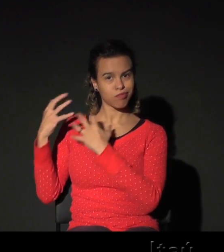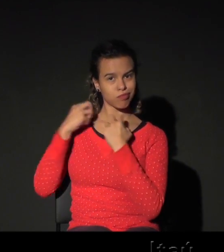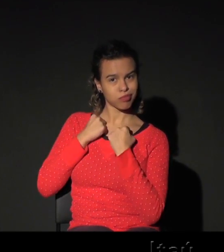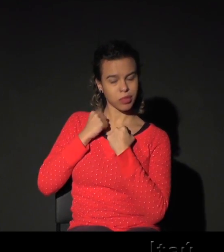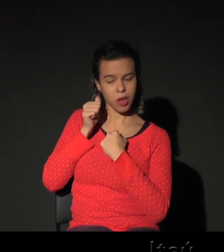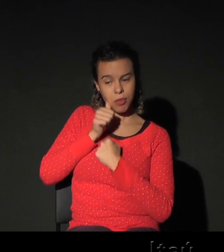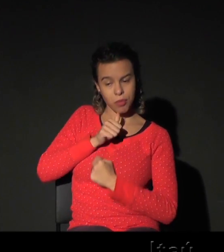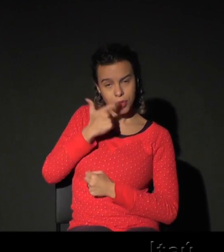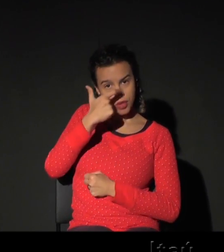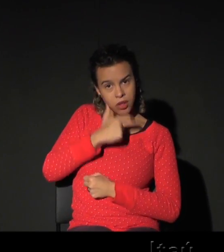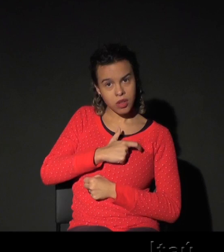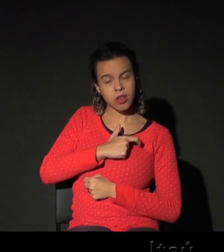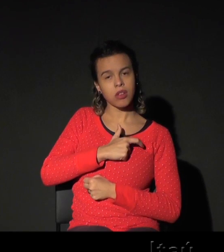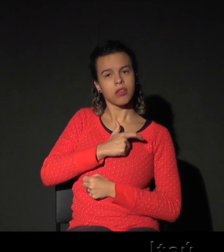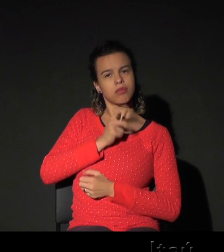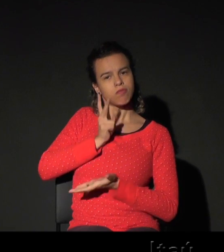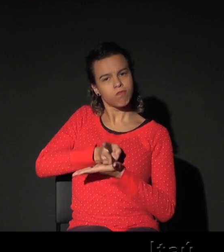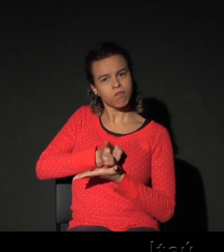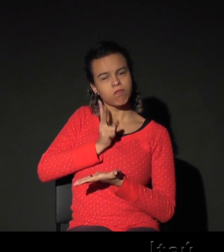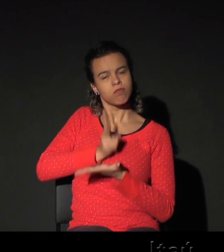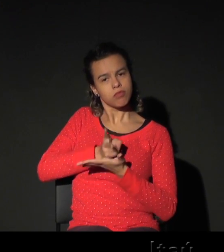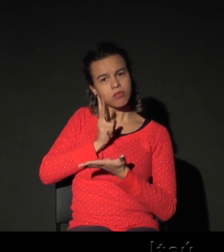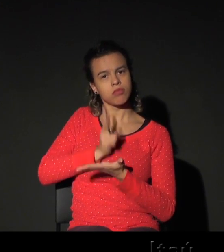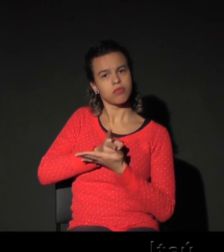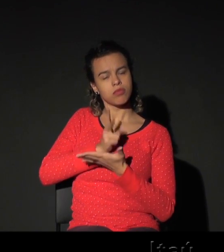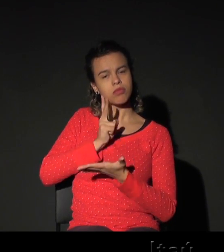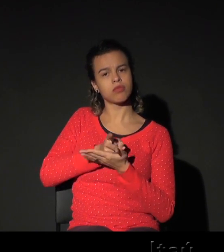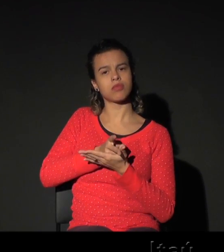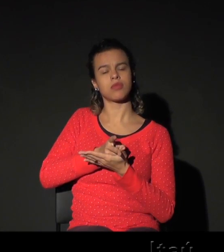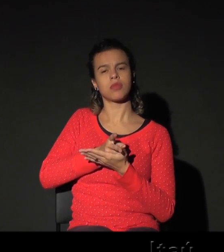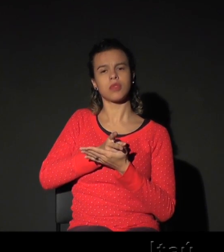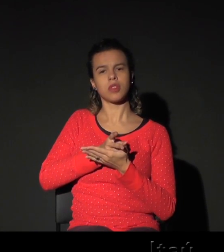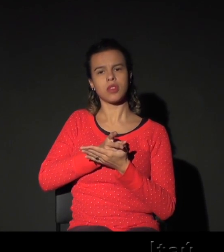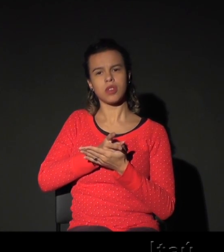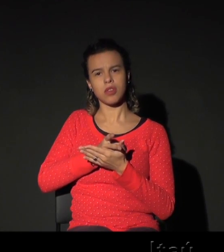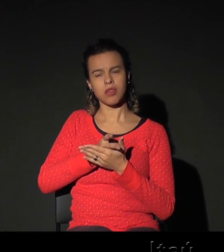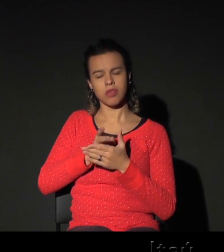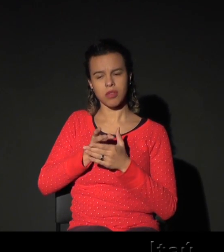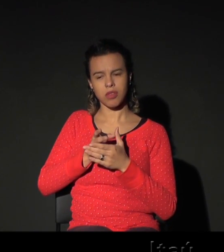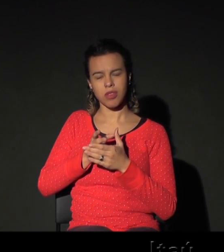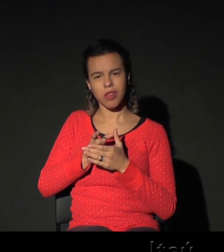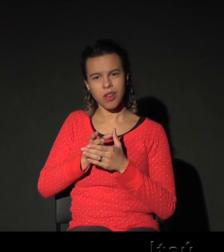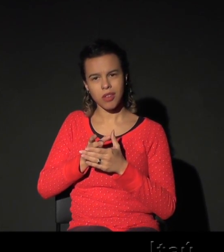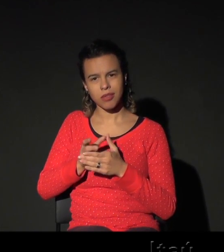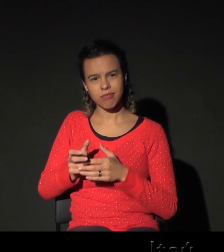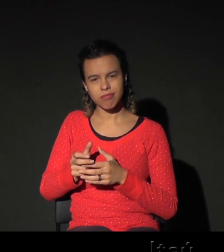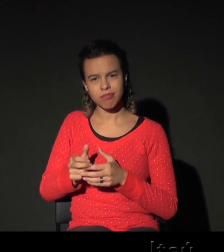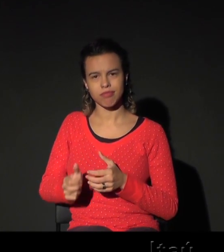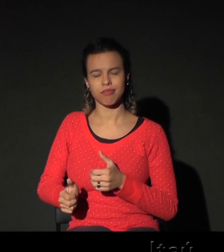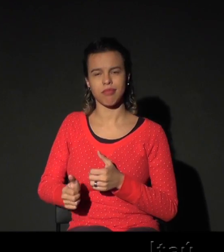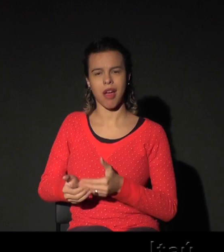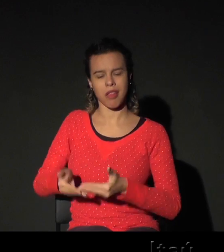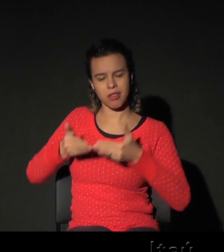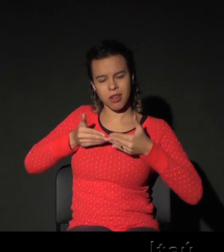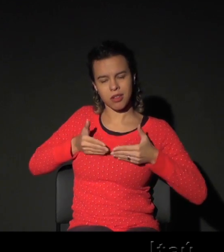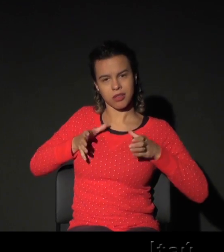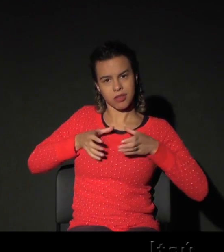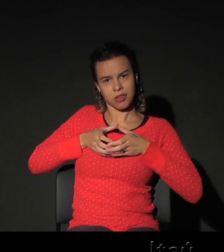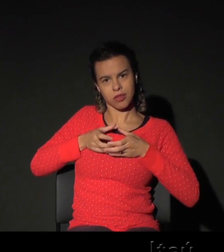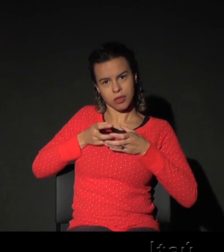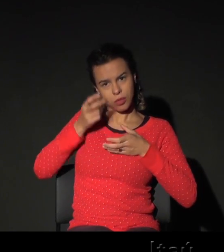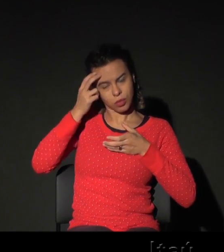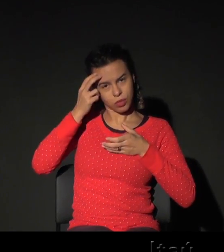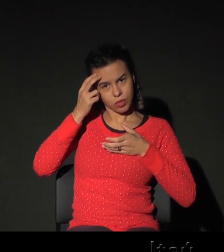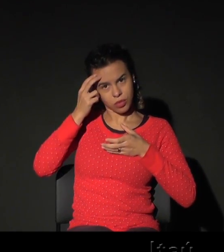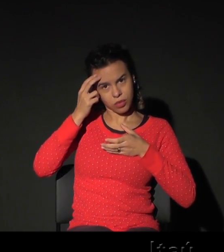mulher ainda continuava nessa retaguarda cultural quer dizer ela